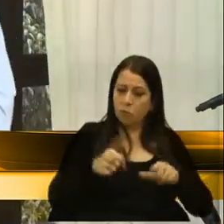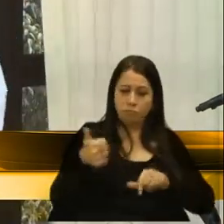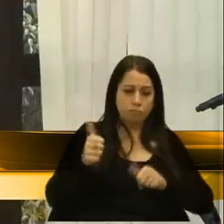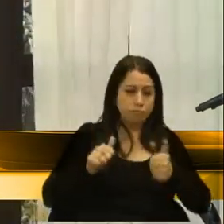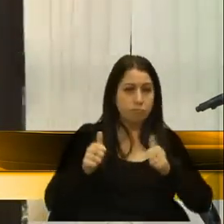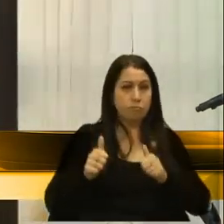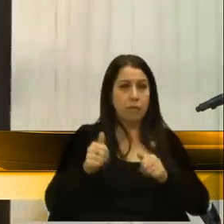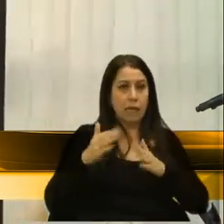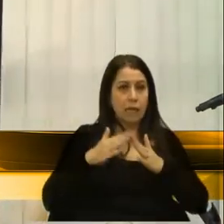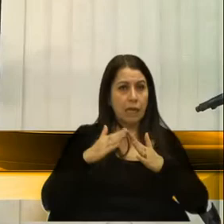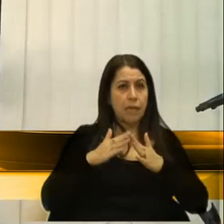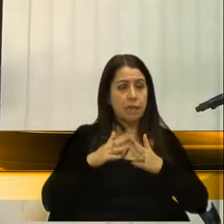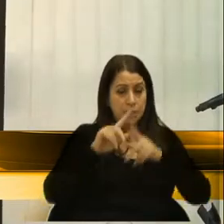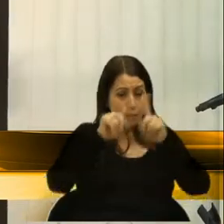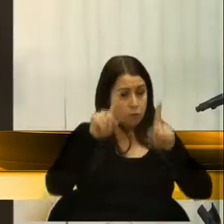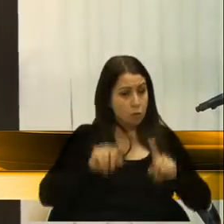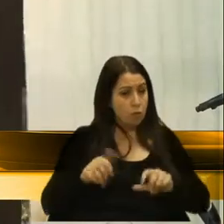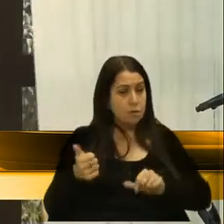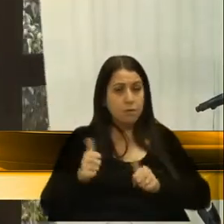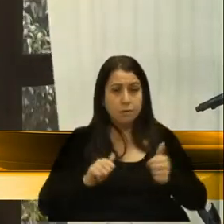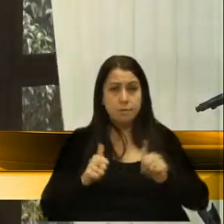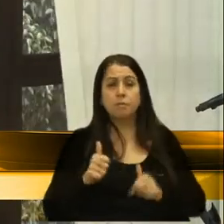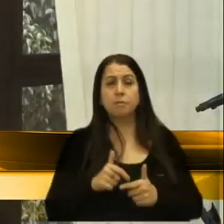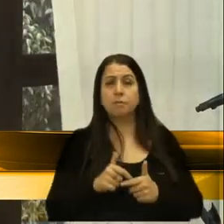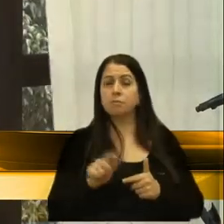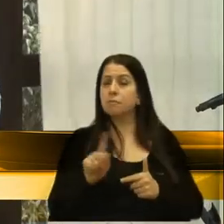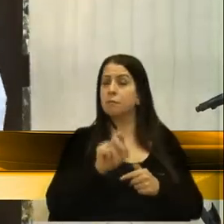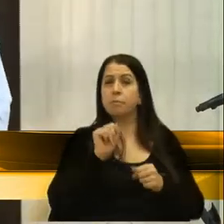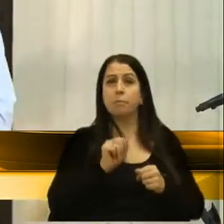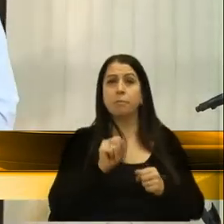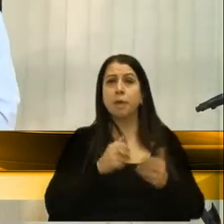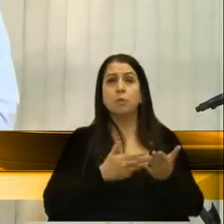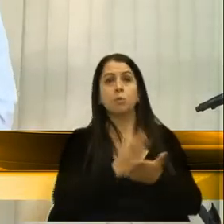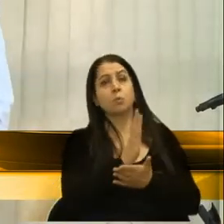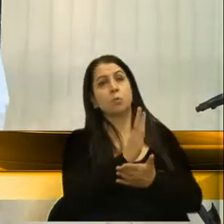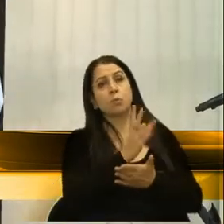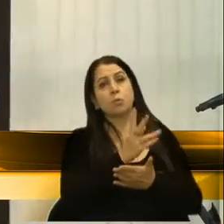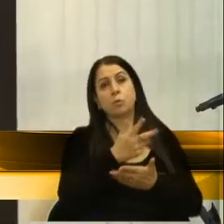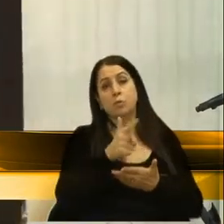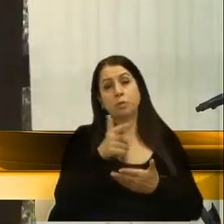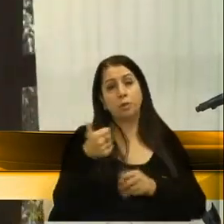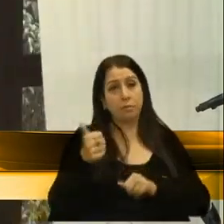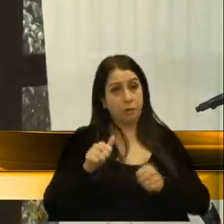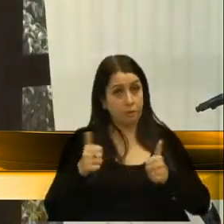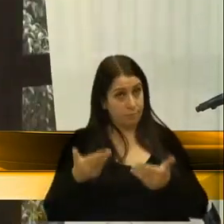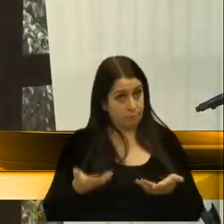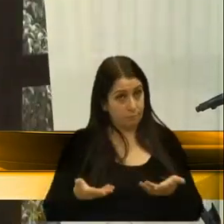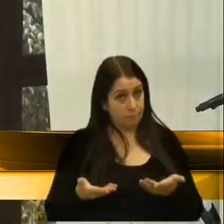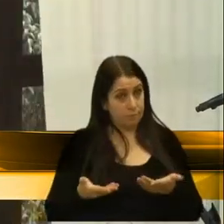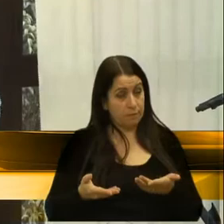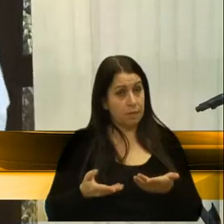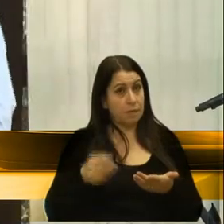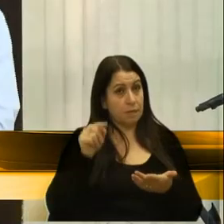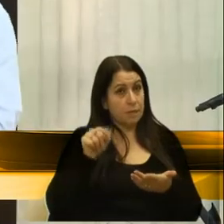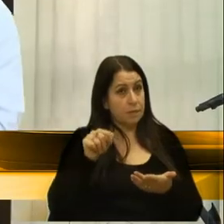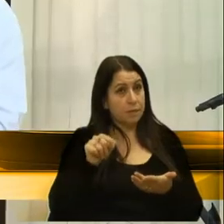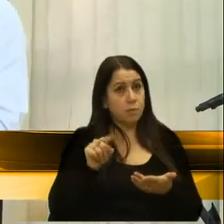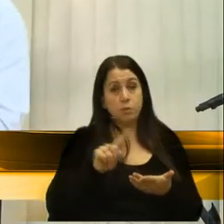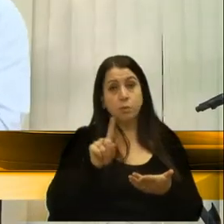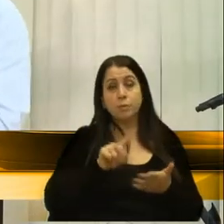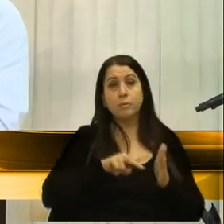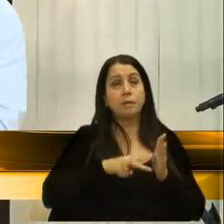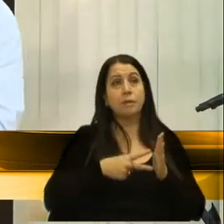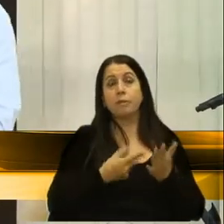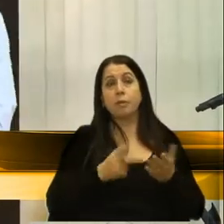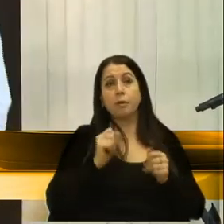a casa tem servidores qualificadíssimos. Ninguém passa num concurso público se não tem qualificação. Mas isso não quer dizer que a